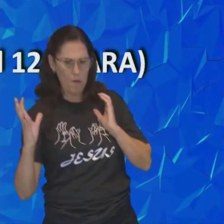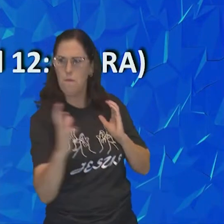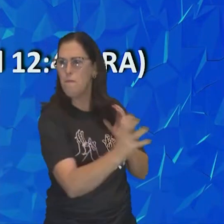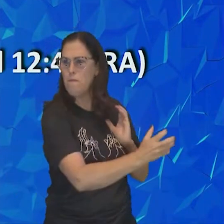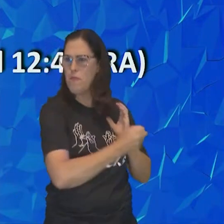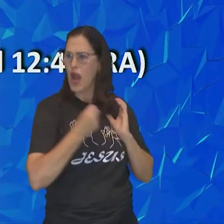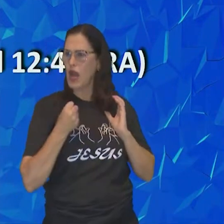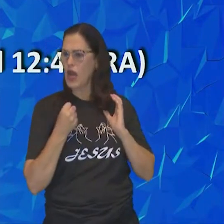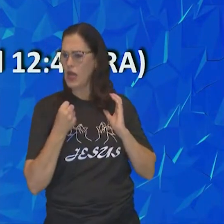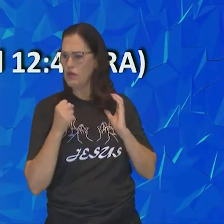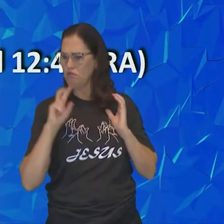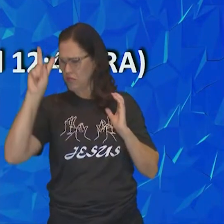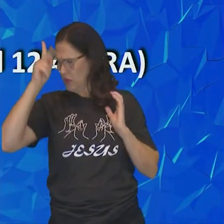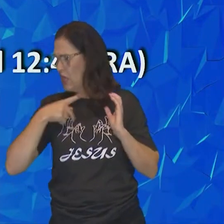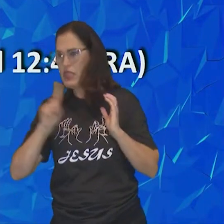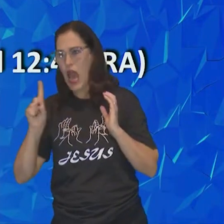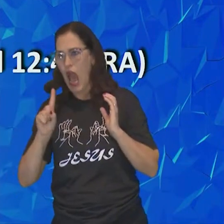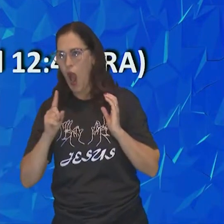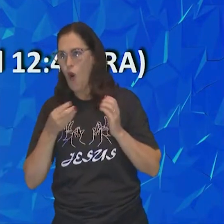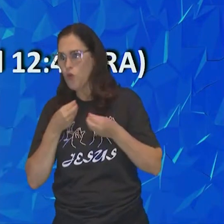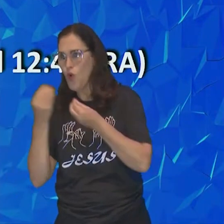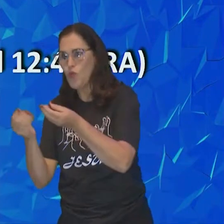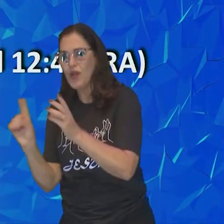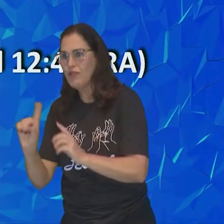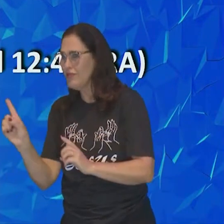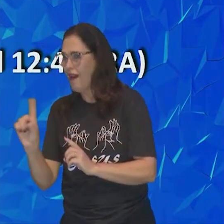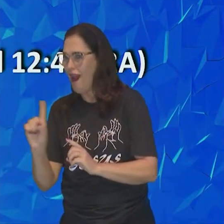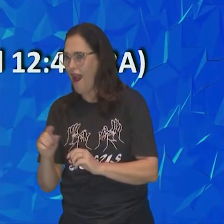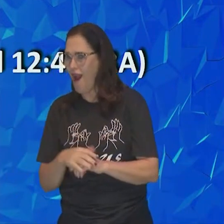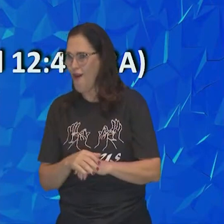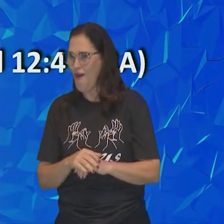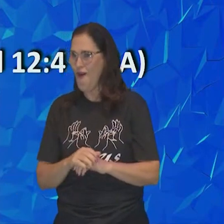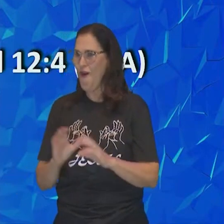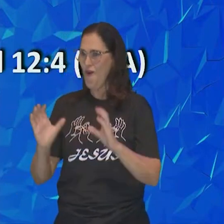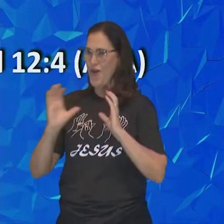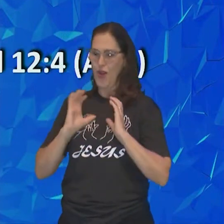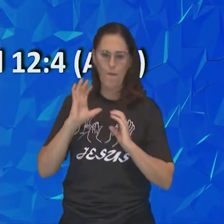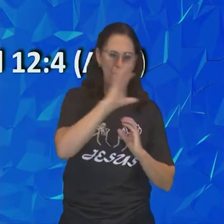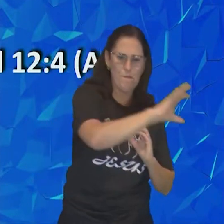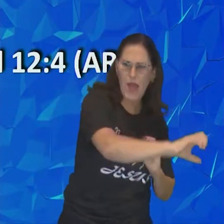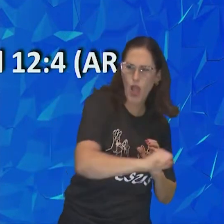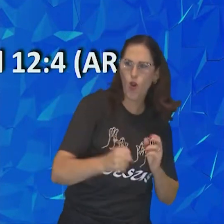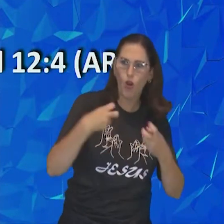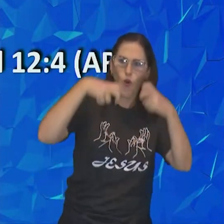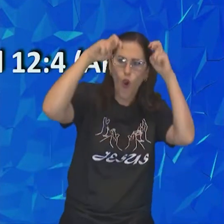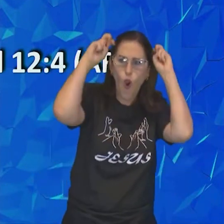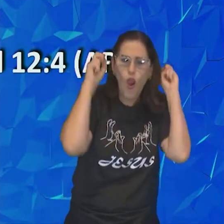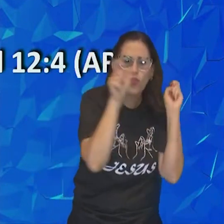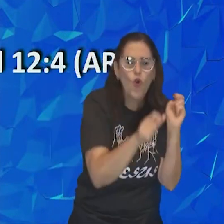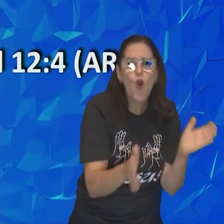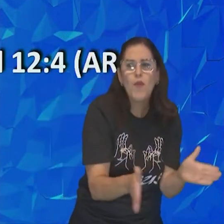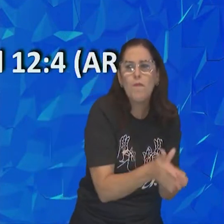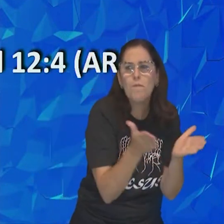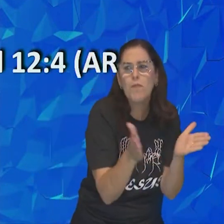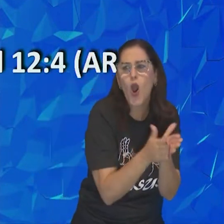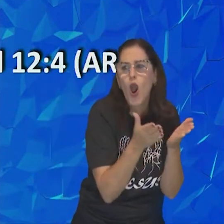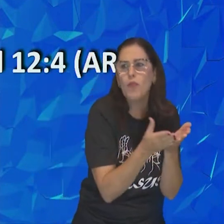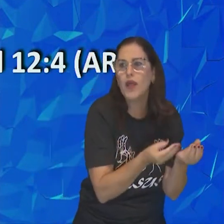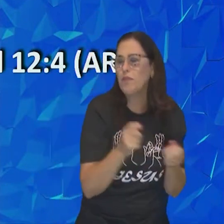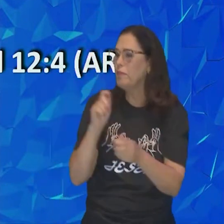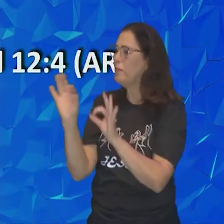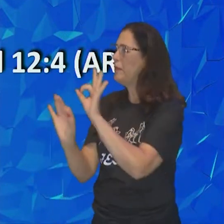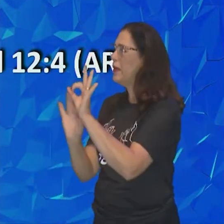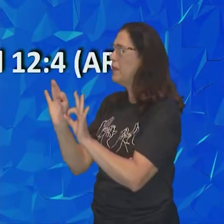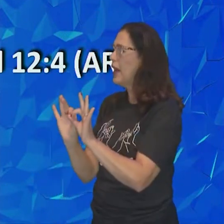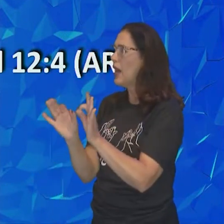suas ovelhas e o gado para dar de comer ao viajante que viera a ele, mas tomou a cordeirinha do homem pobre e o preparou para o homem que lhe